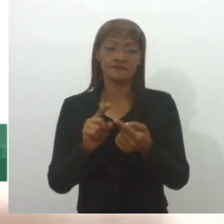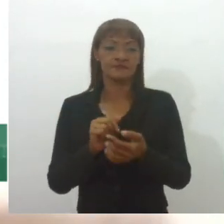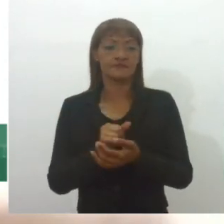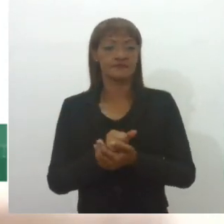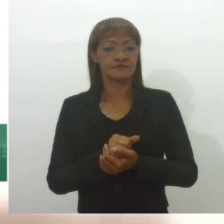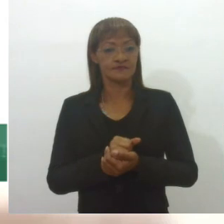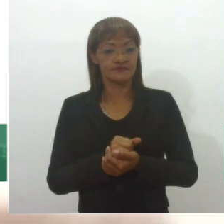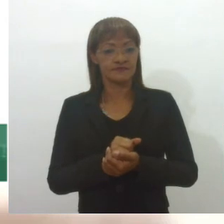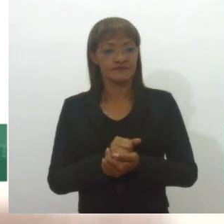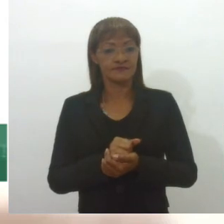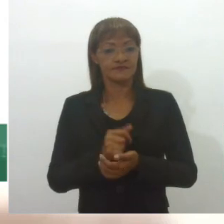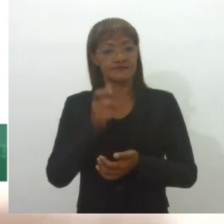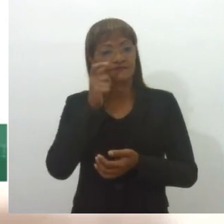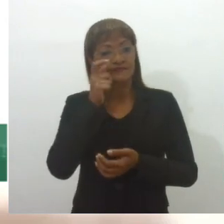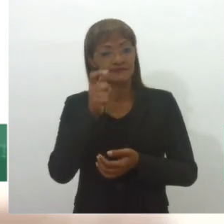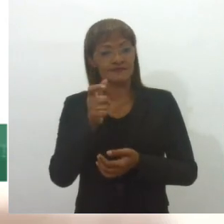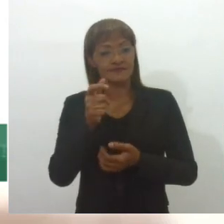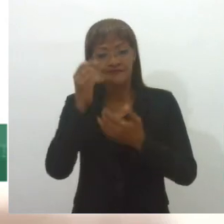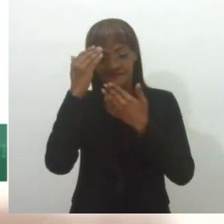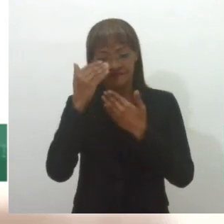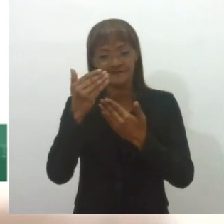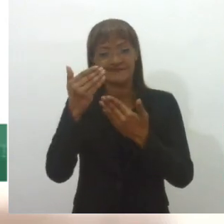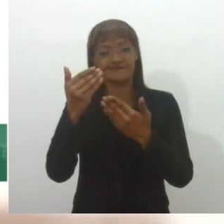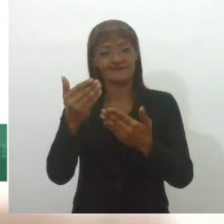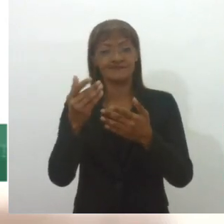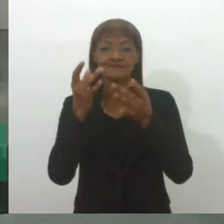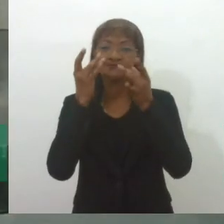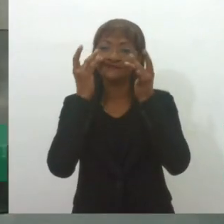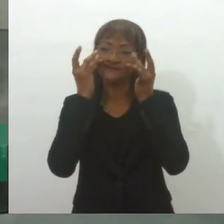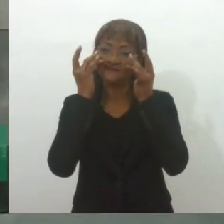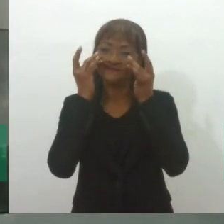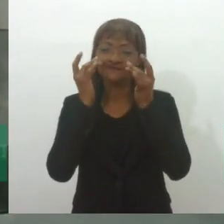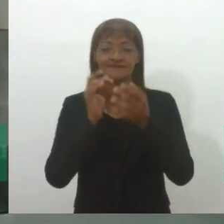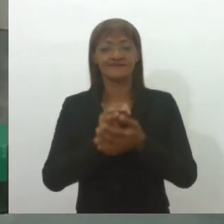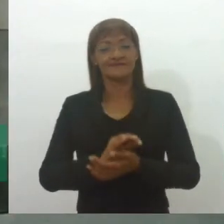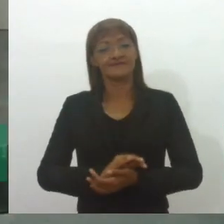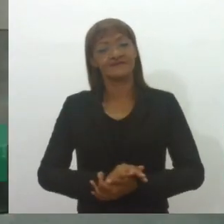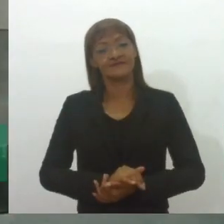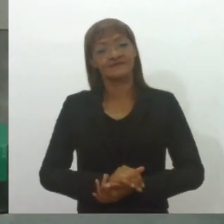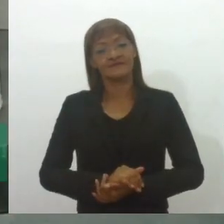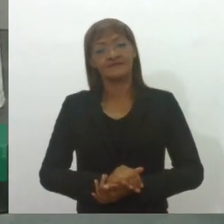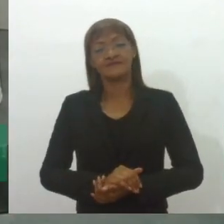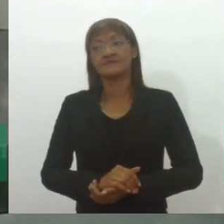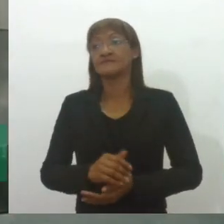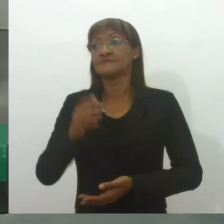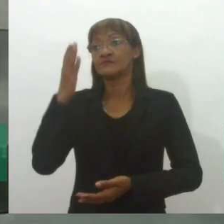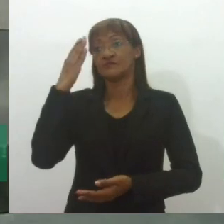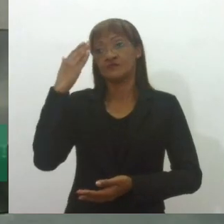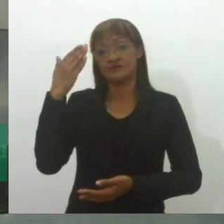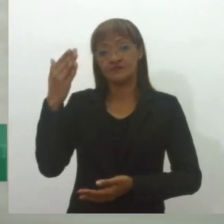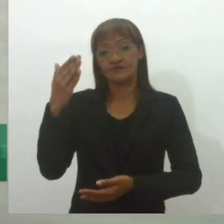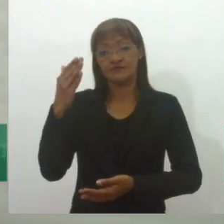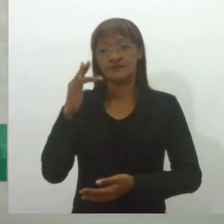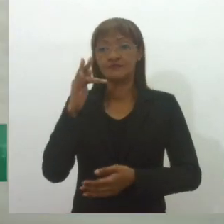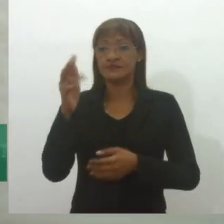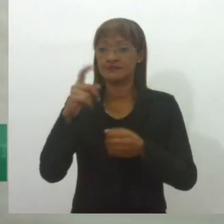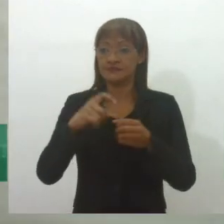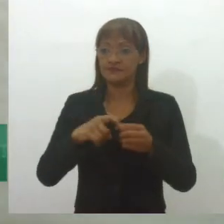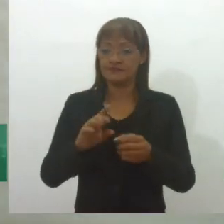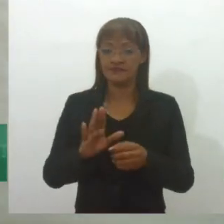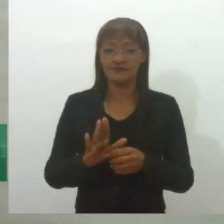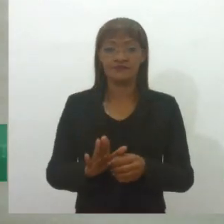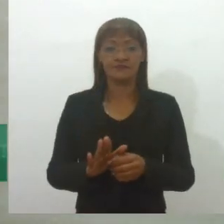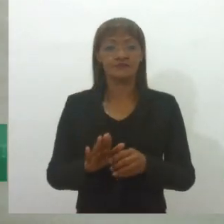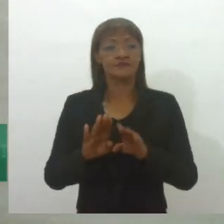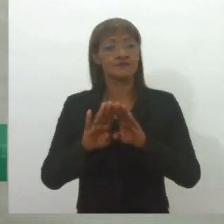assistem. Então, muito obrigado pela atenção. Obrigada, Matheus. Até a próxima. É isso. Chegamos